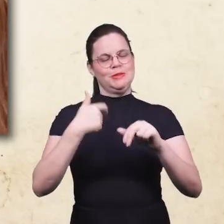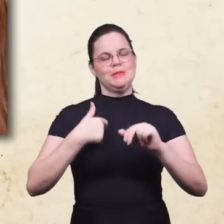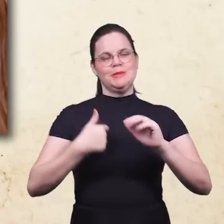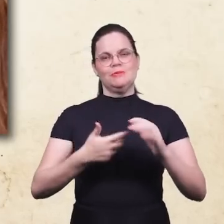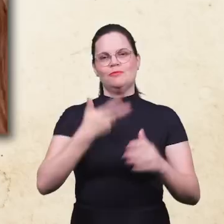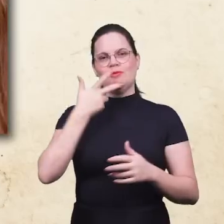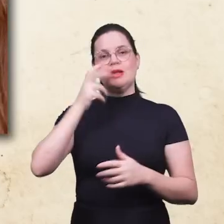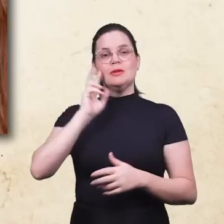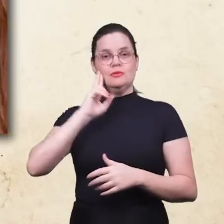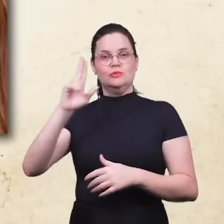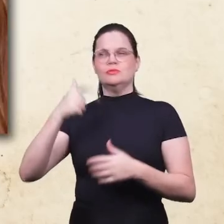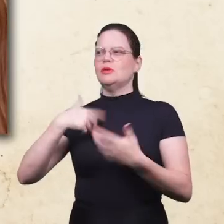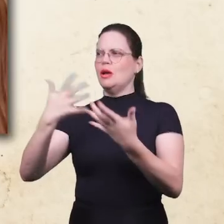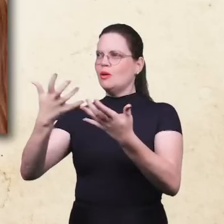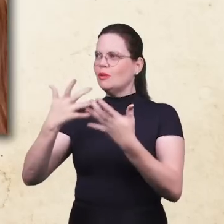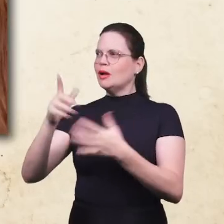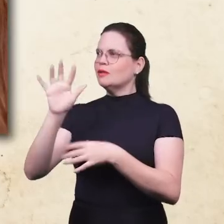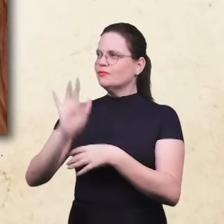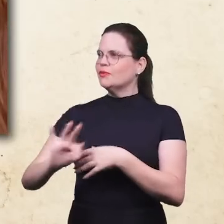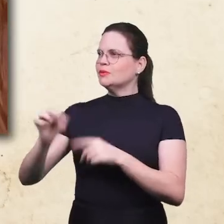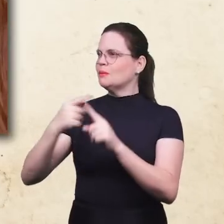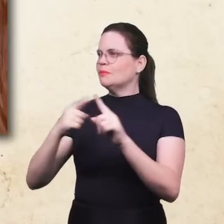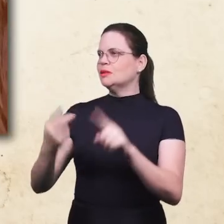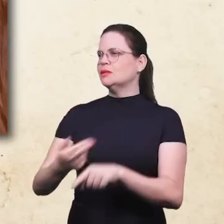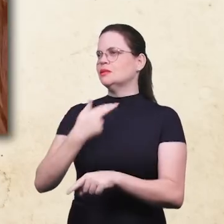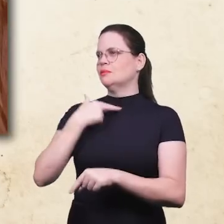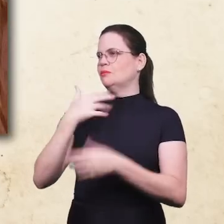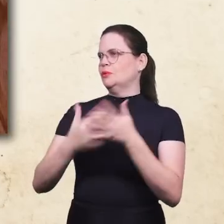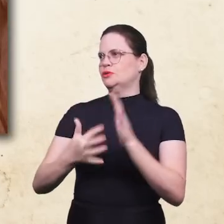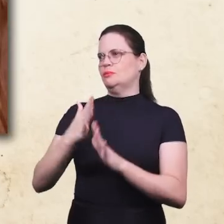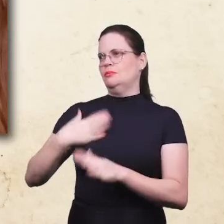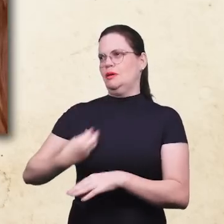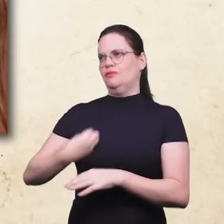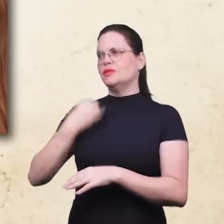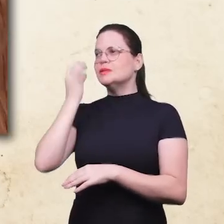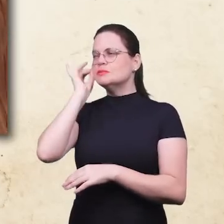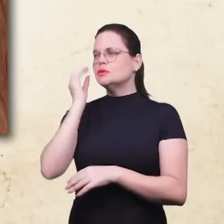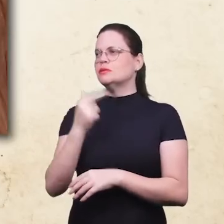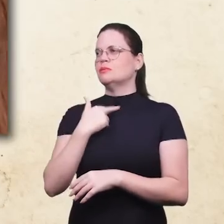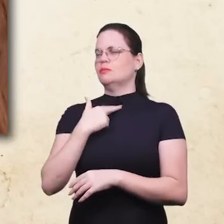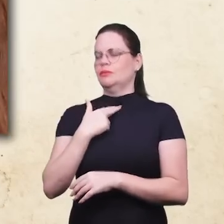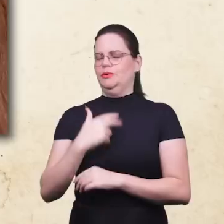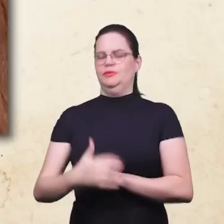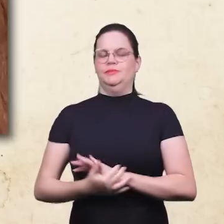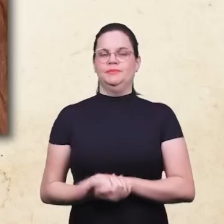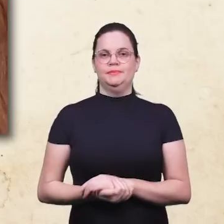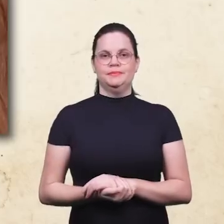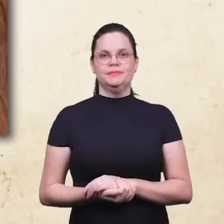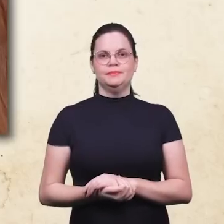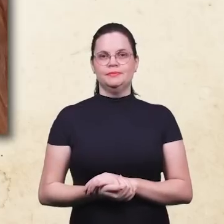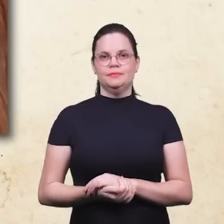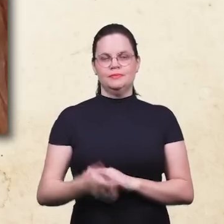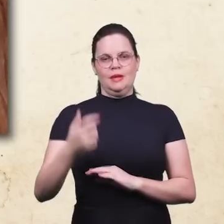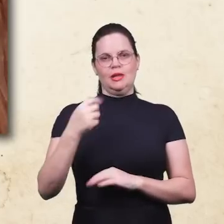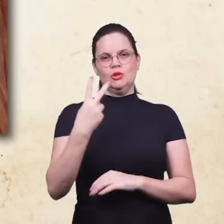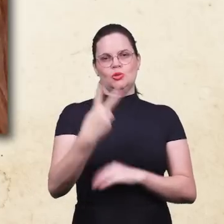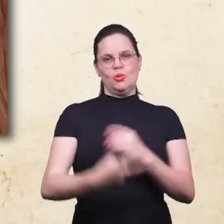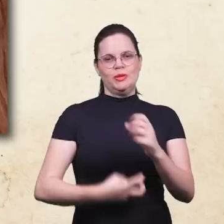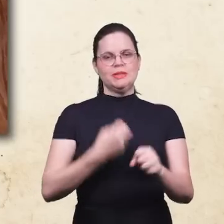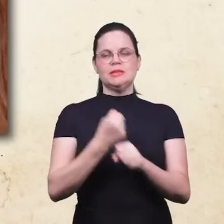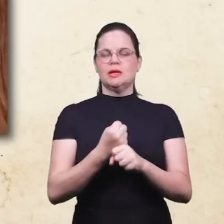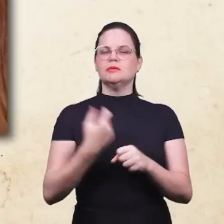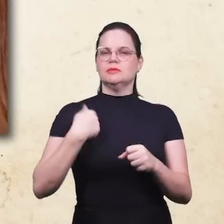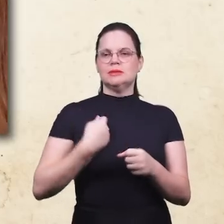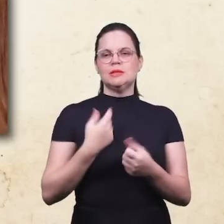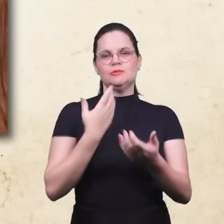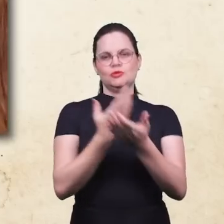que eu queria uma carreira, uma profissão que não atrapalhasse a minha vida espiritual. E eu fiquei 2 anos em